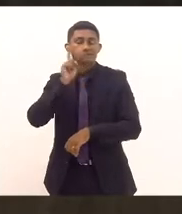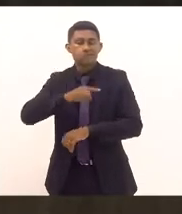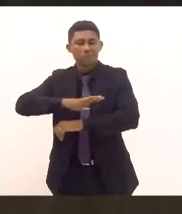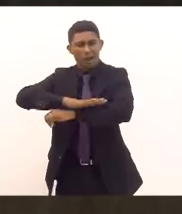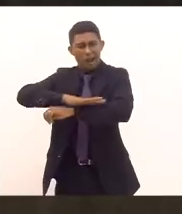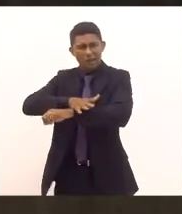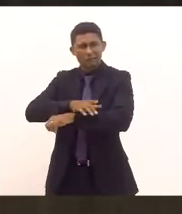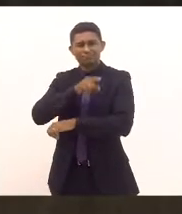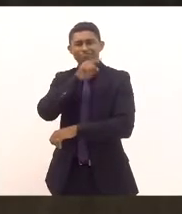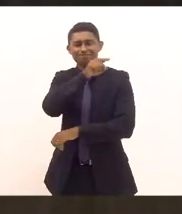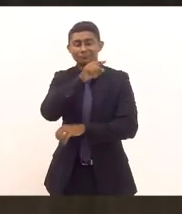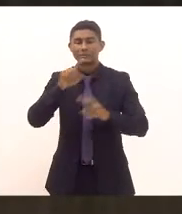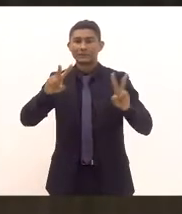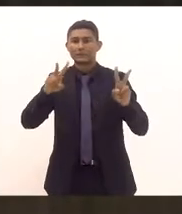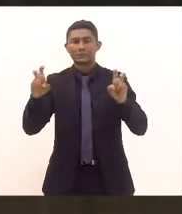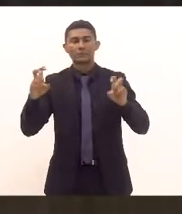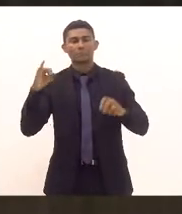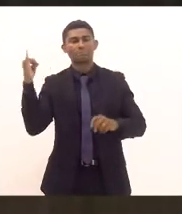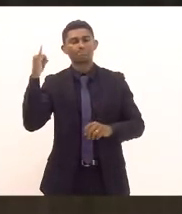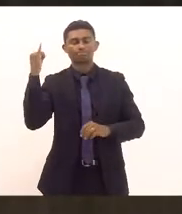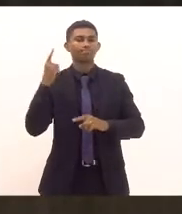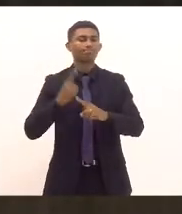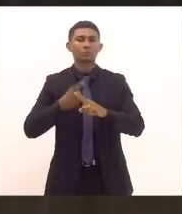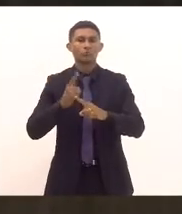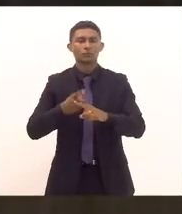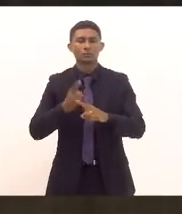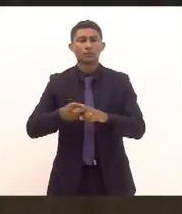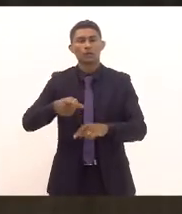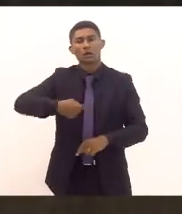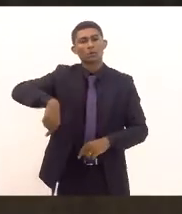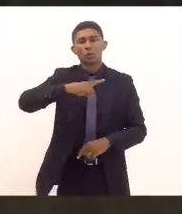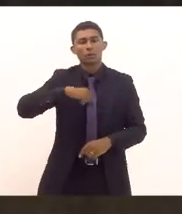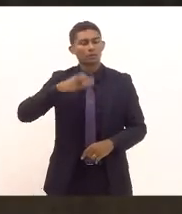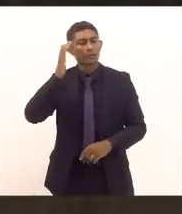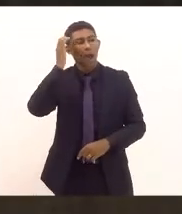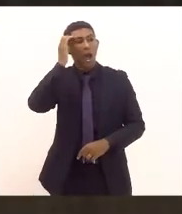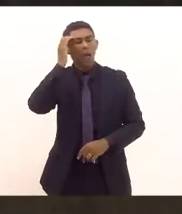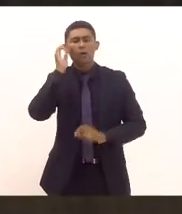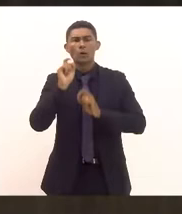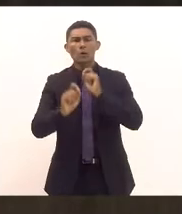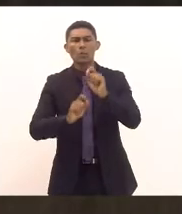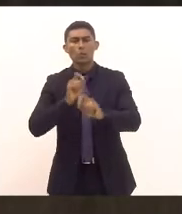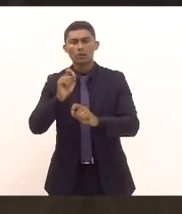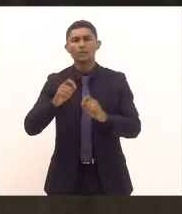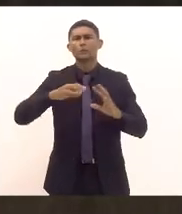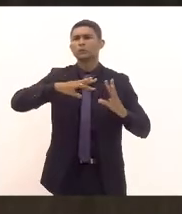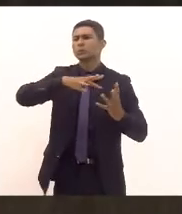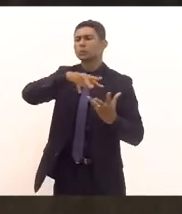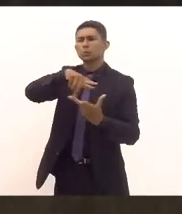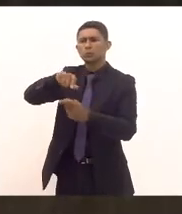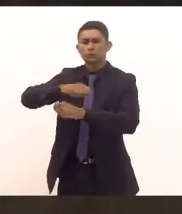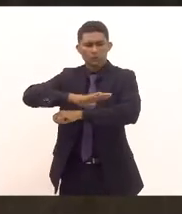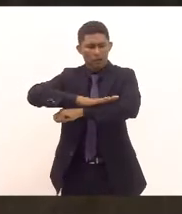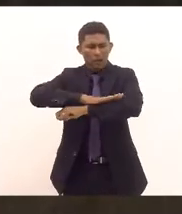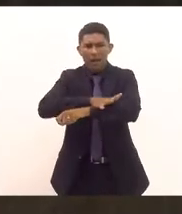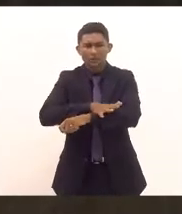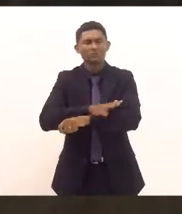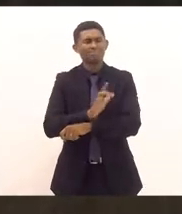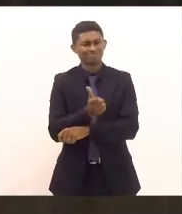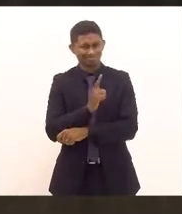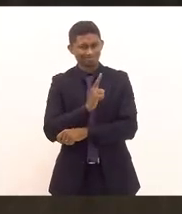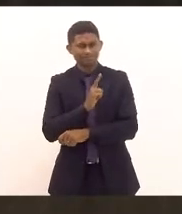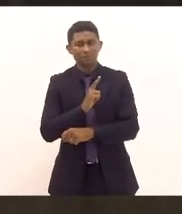é Central porque ajuda Oi gente a entender que o racismo é um processo mundial de tentativa